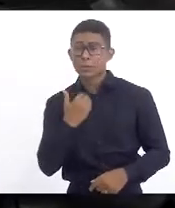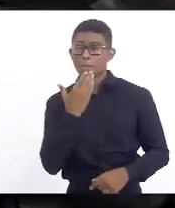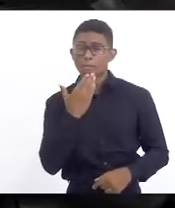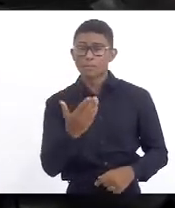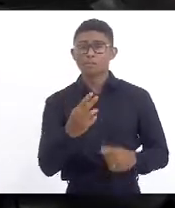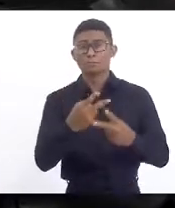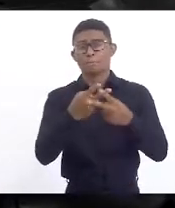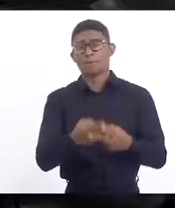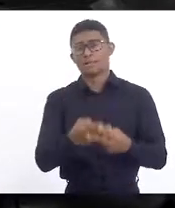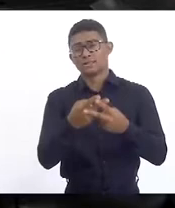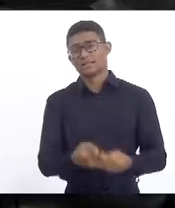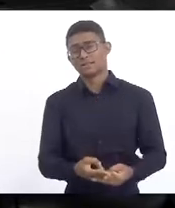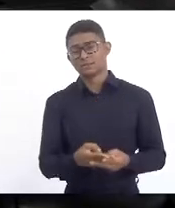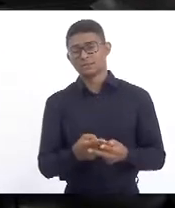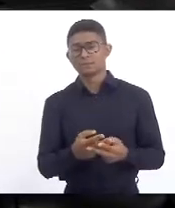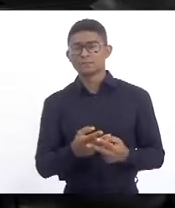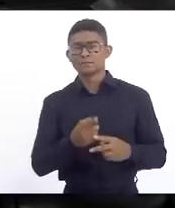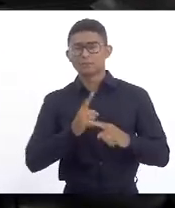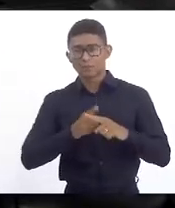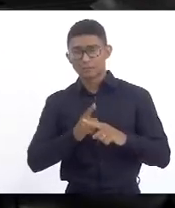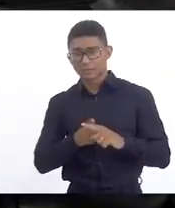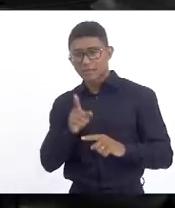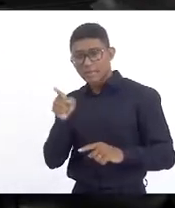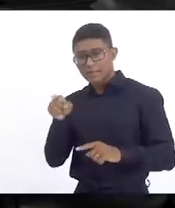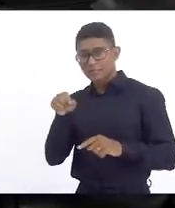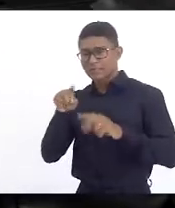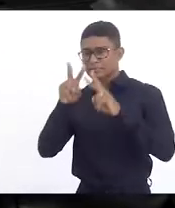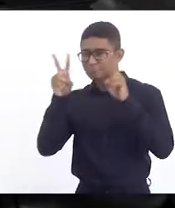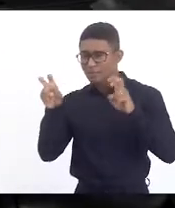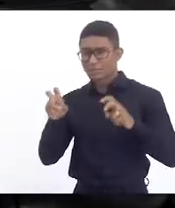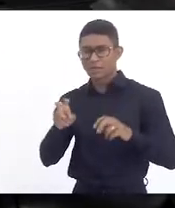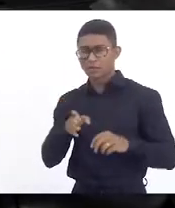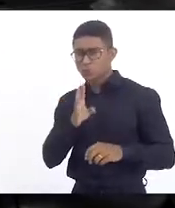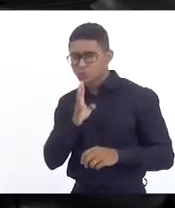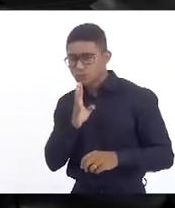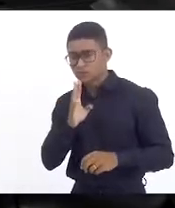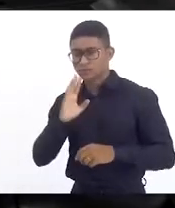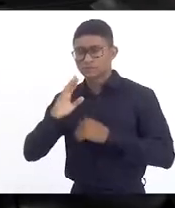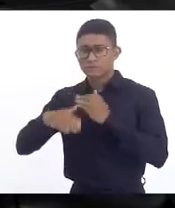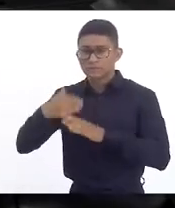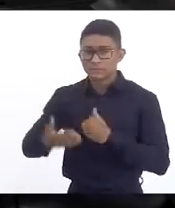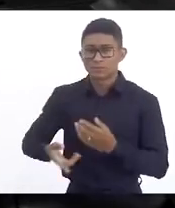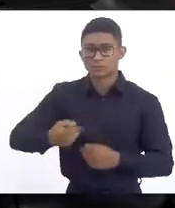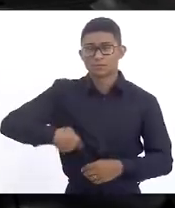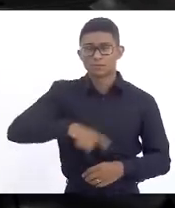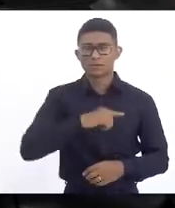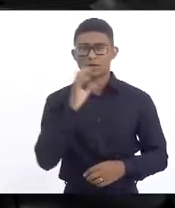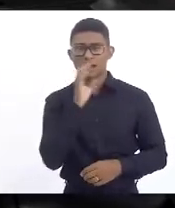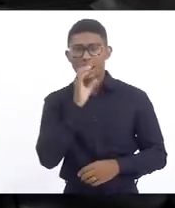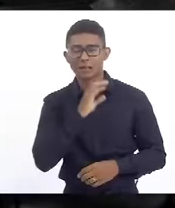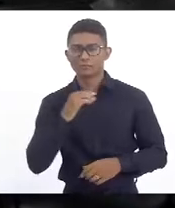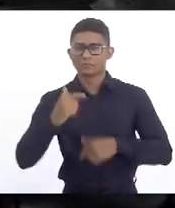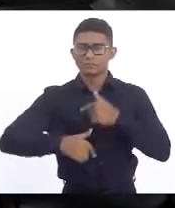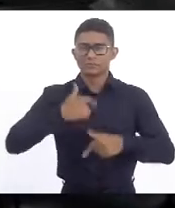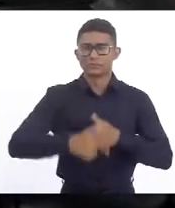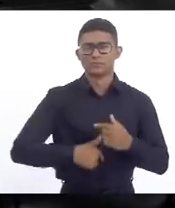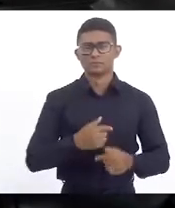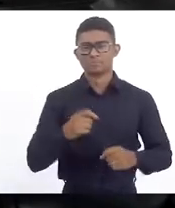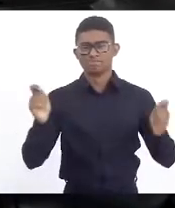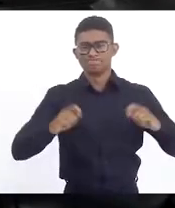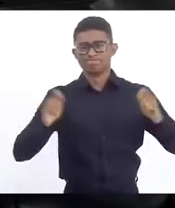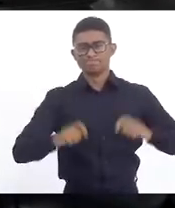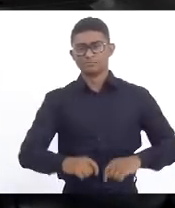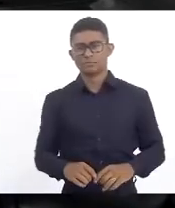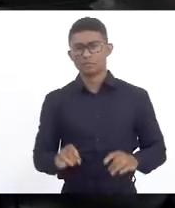vocês para que ele se interaja lá do assunto e para que a gente possa correr atrás disso com a maior agilidade possível dentro de uma máquina pública. Obrigado.